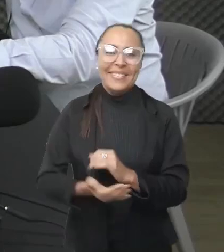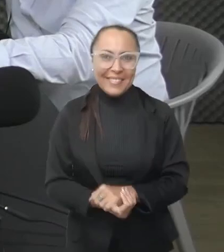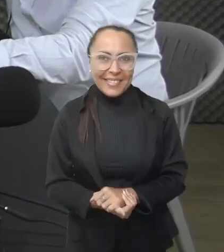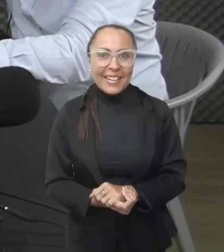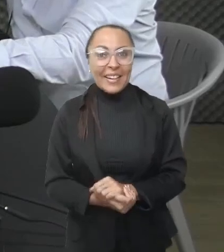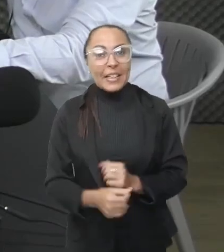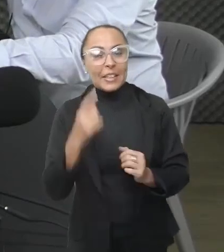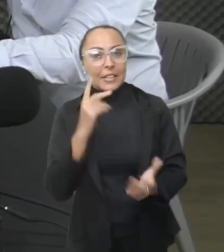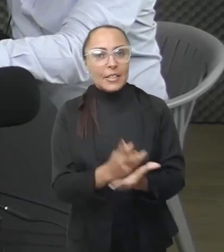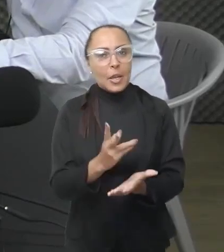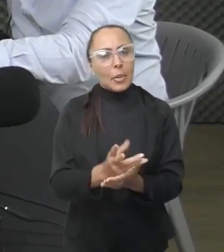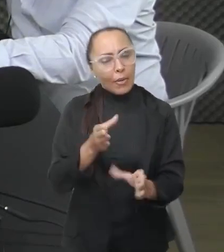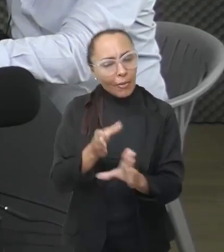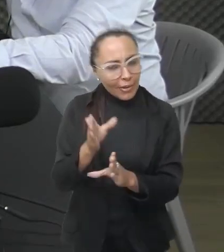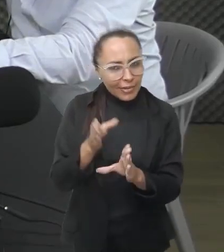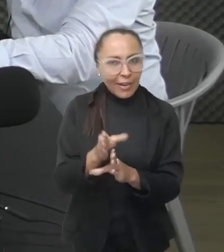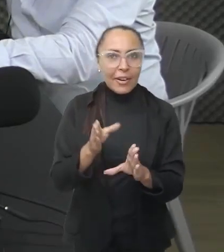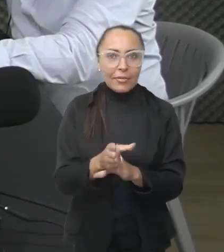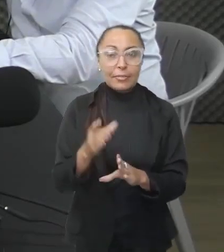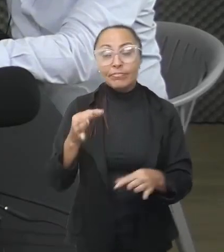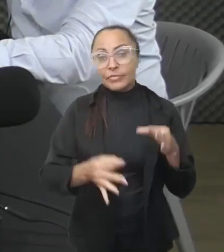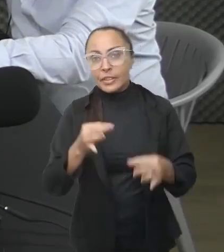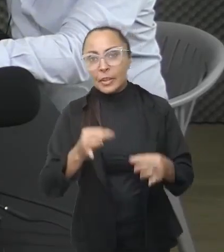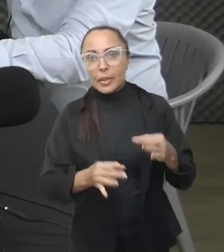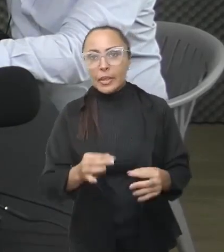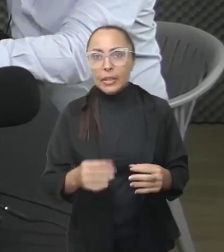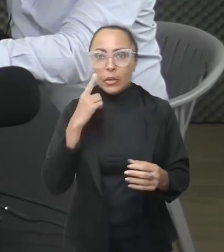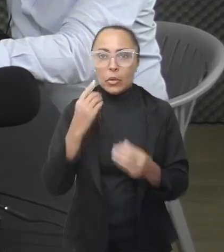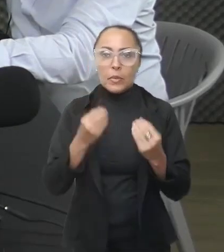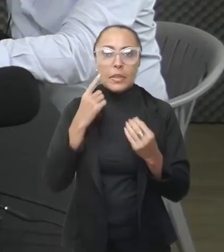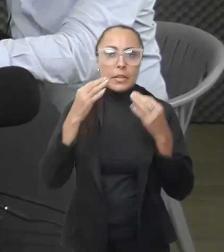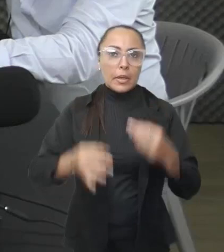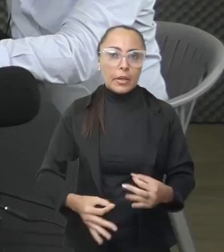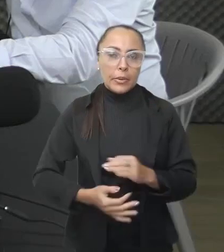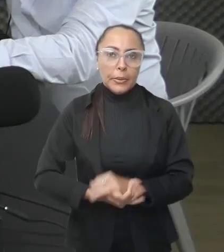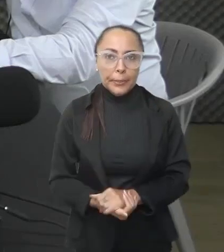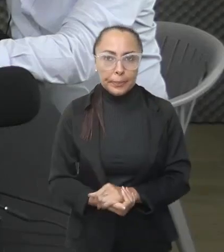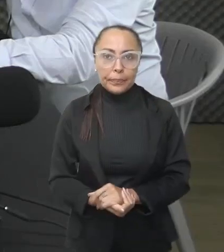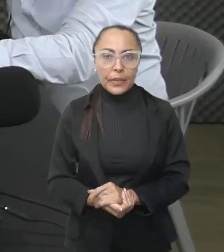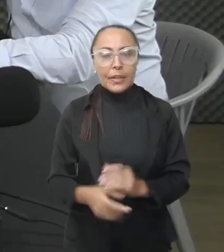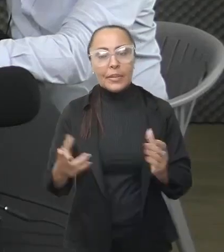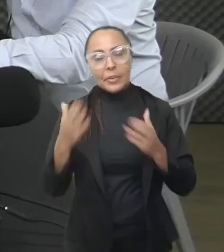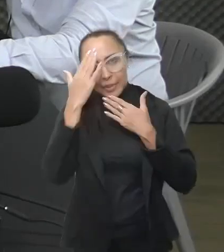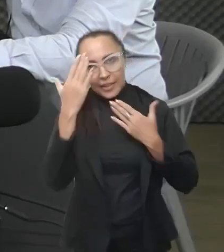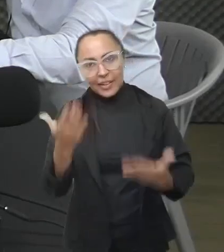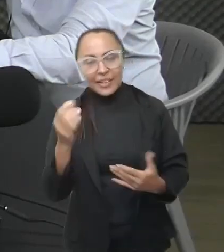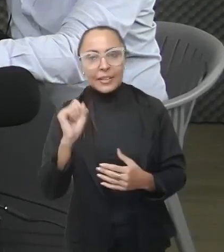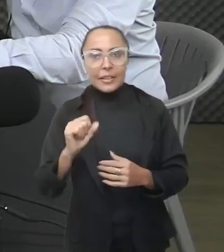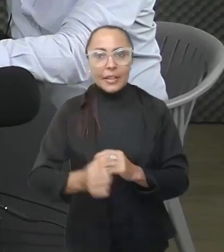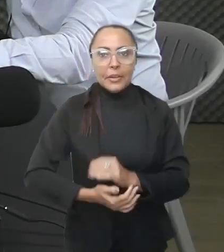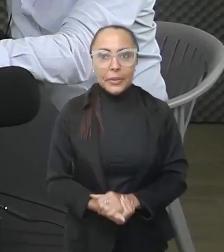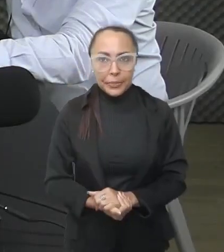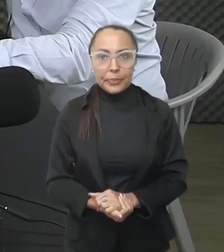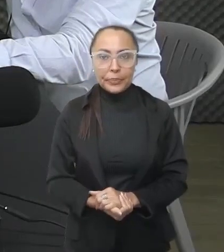que sempre nos orientava, né, juridicamente como proceder da forma correta. Então, gratidão, né, e gratidão